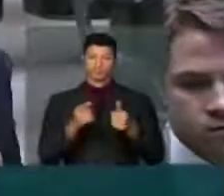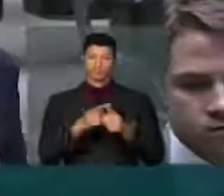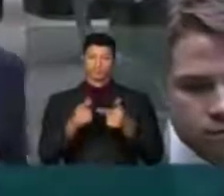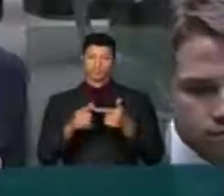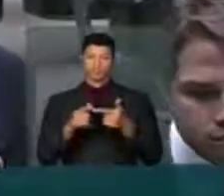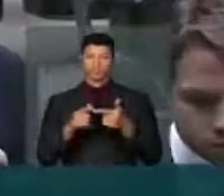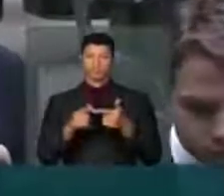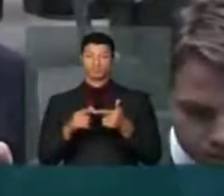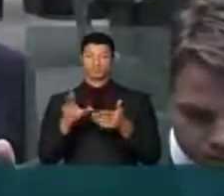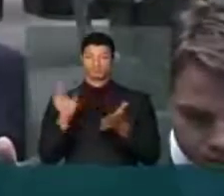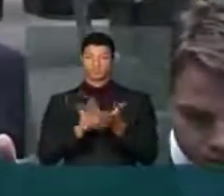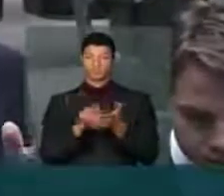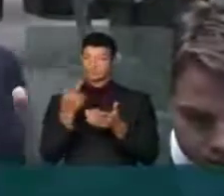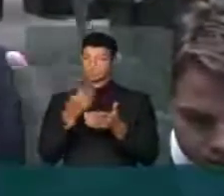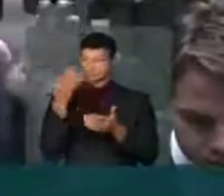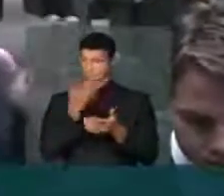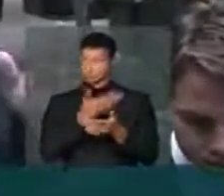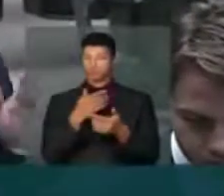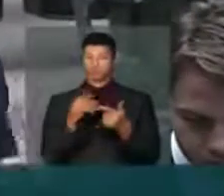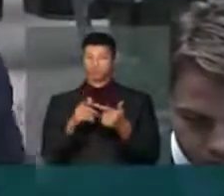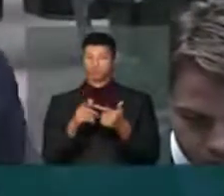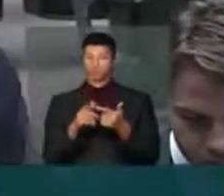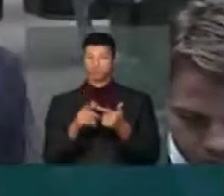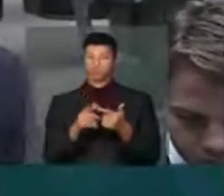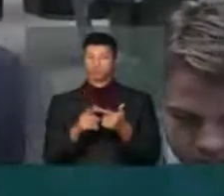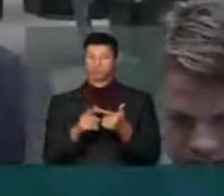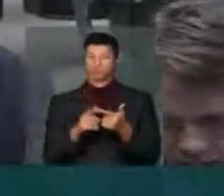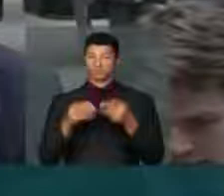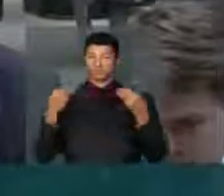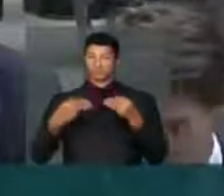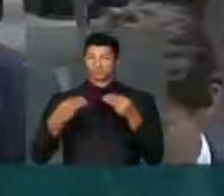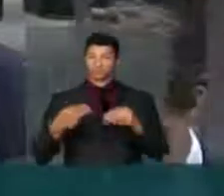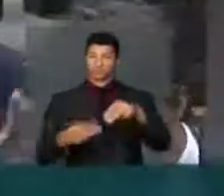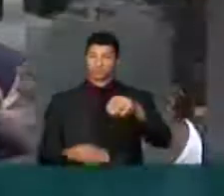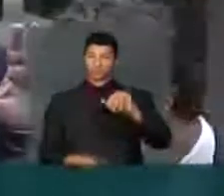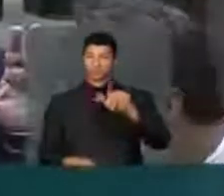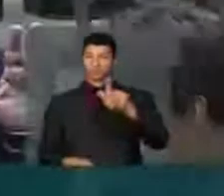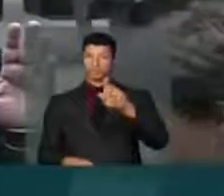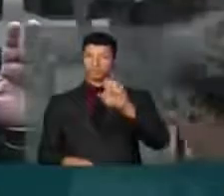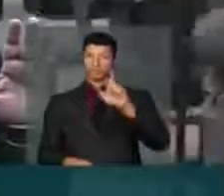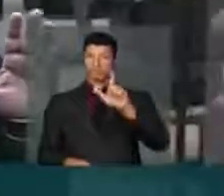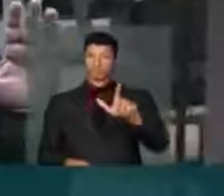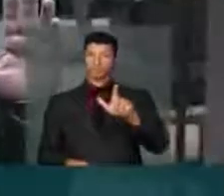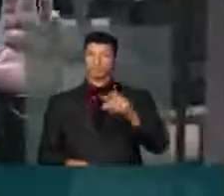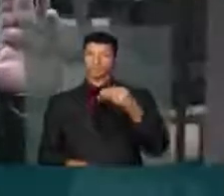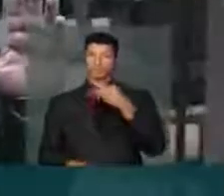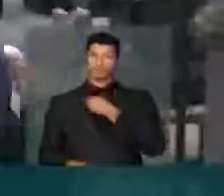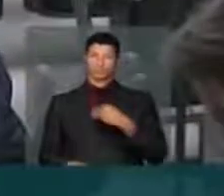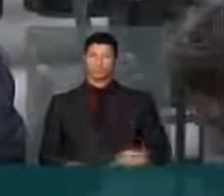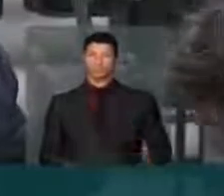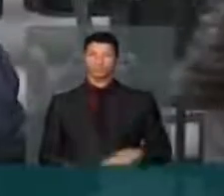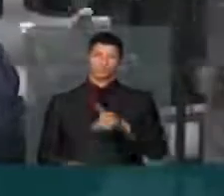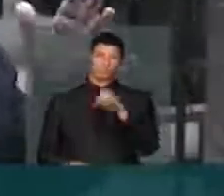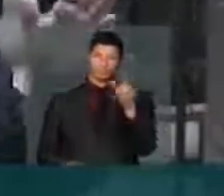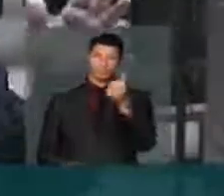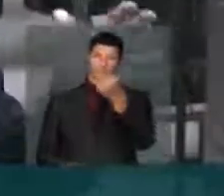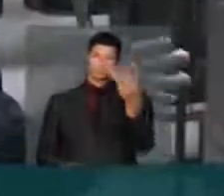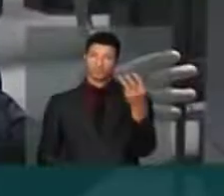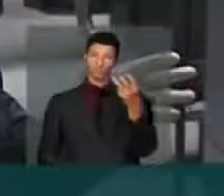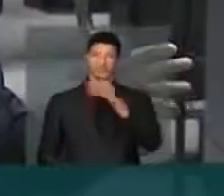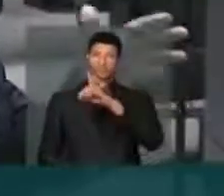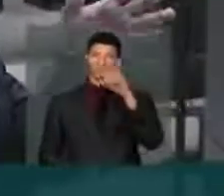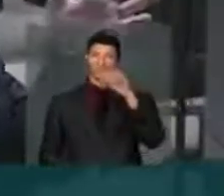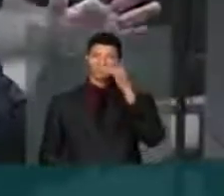duas constatações. Segundo o ministro Miguel Rossetto, dia 13